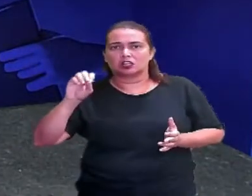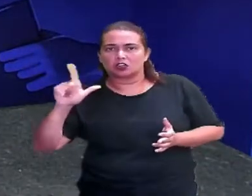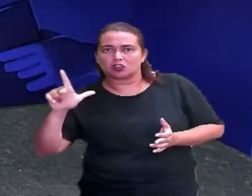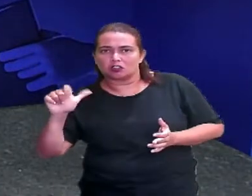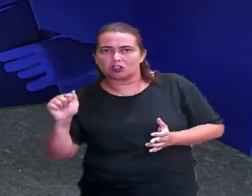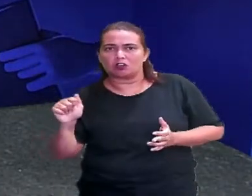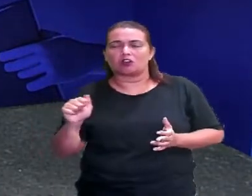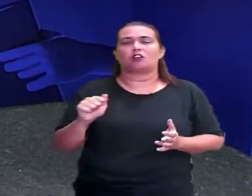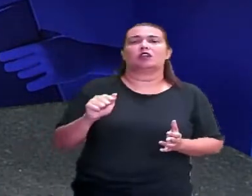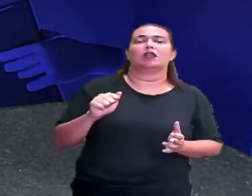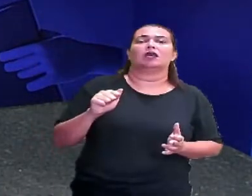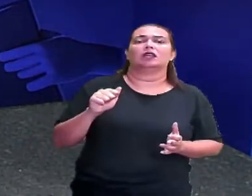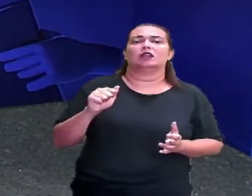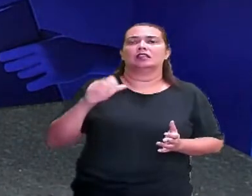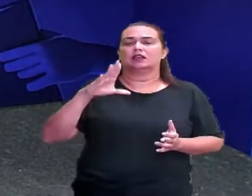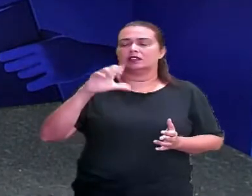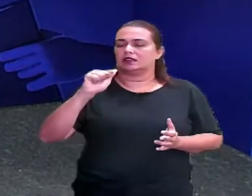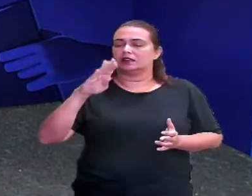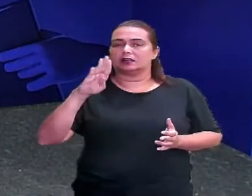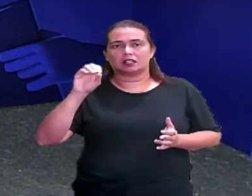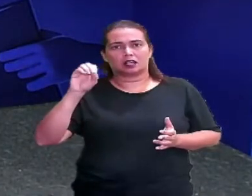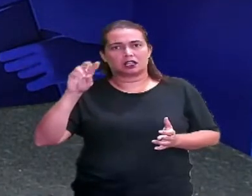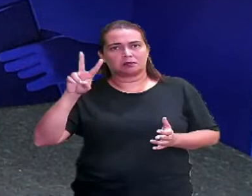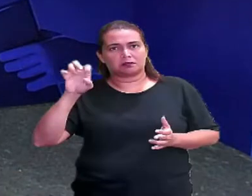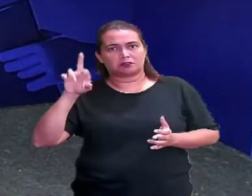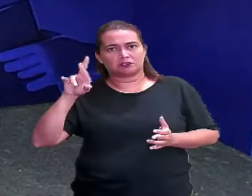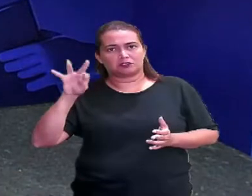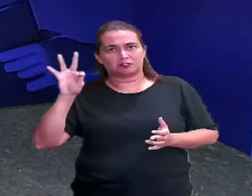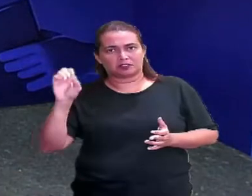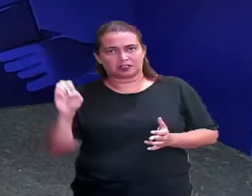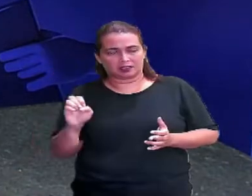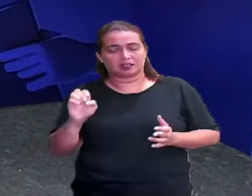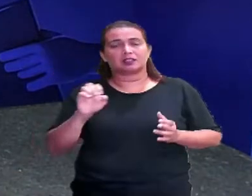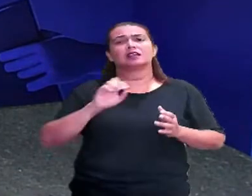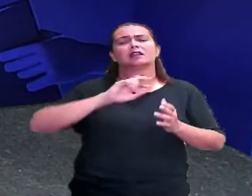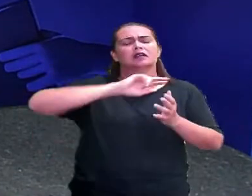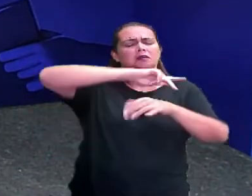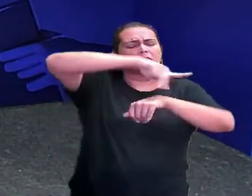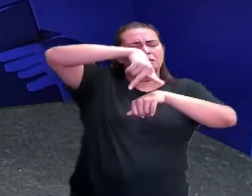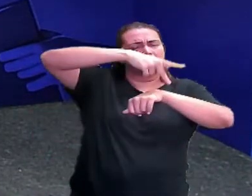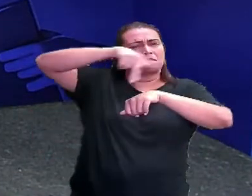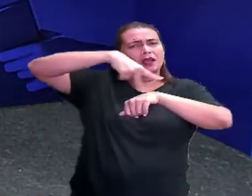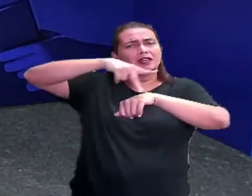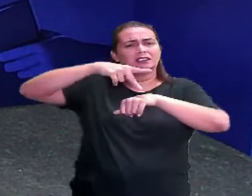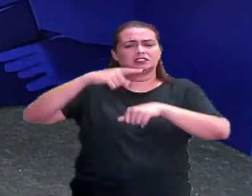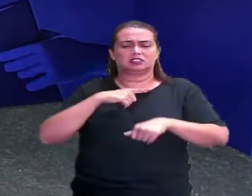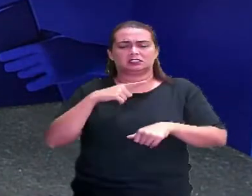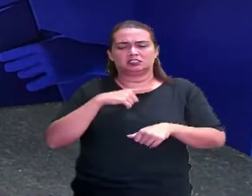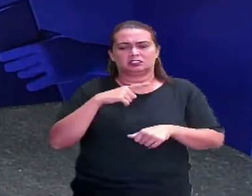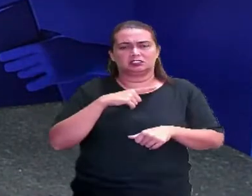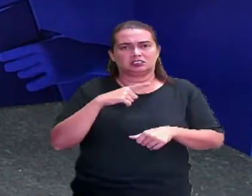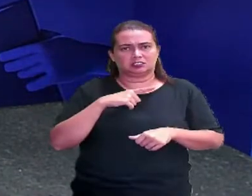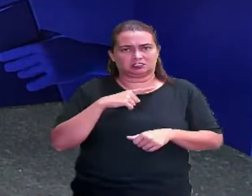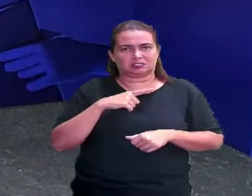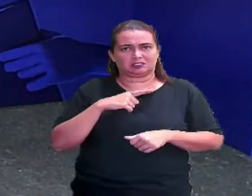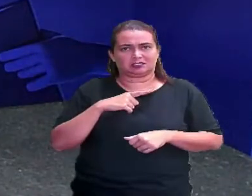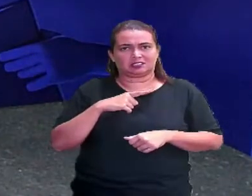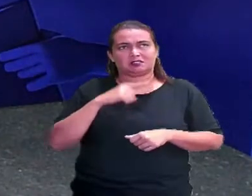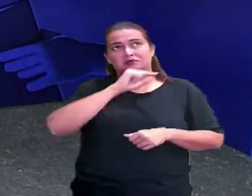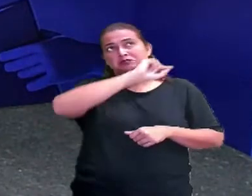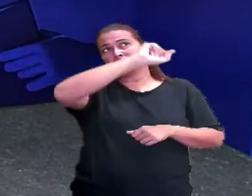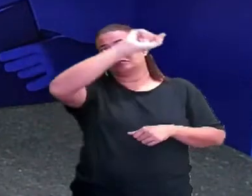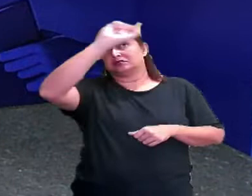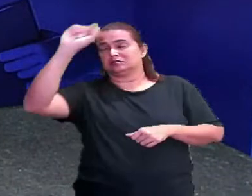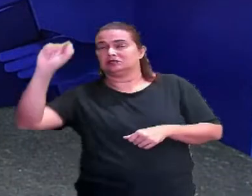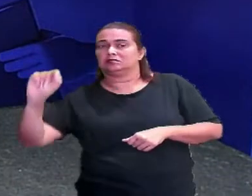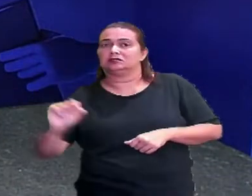temos Guiné-Bissau, Moçambique, Timor-Leste, São Tomé e Príncipe. Então, olha,